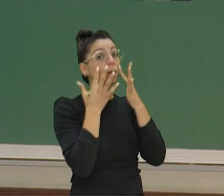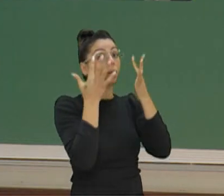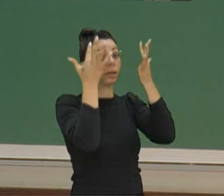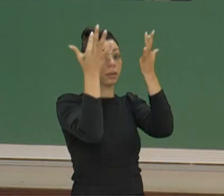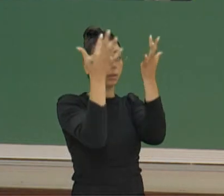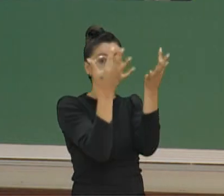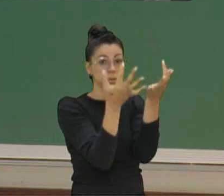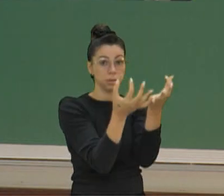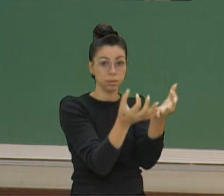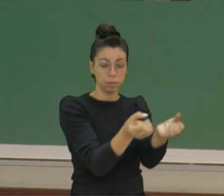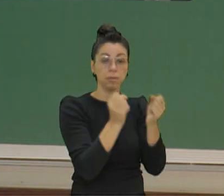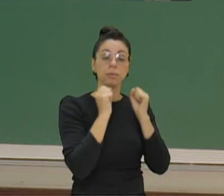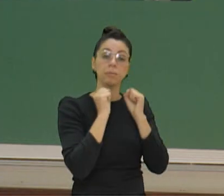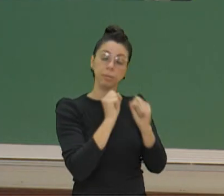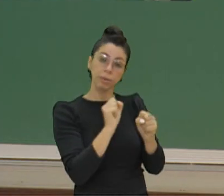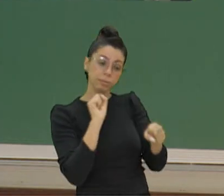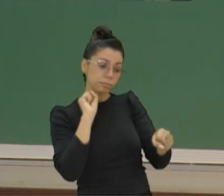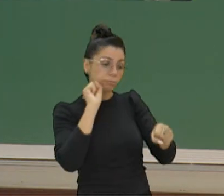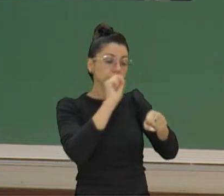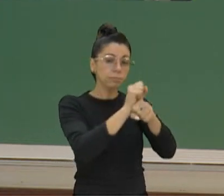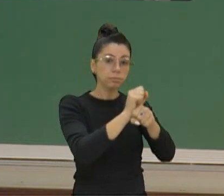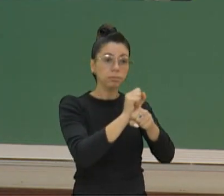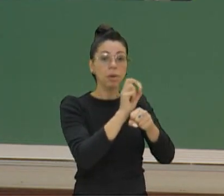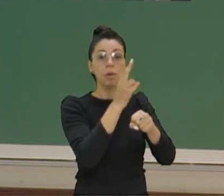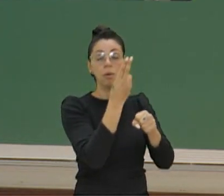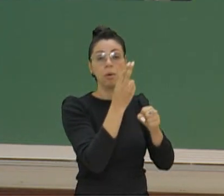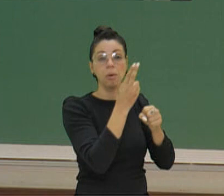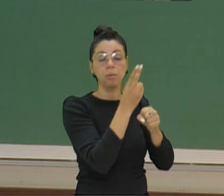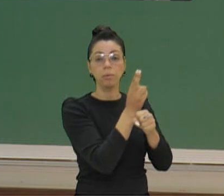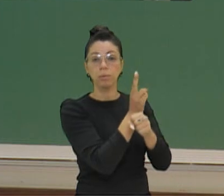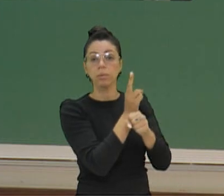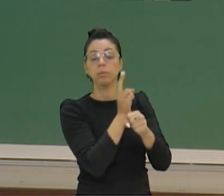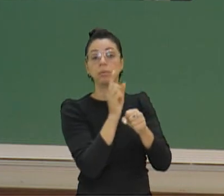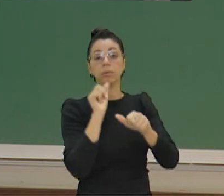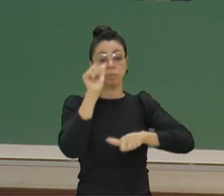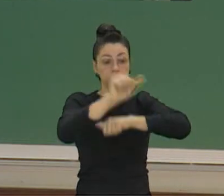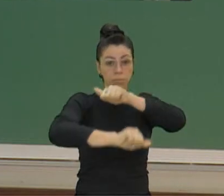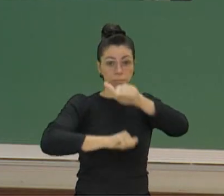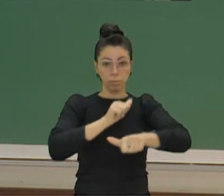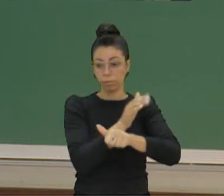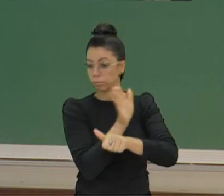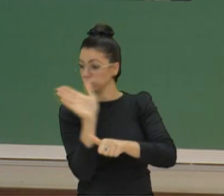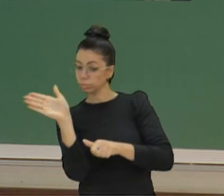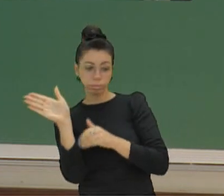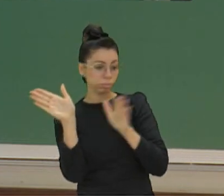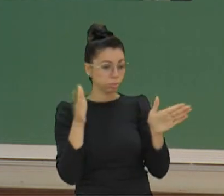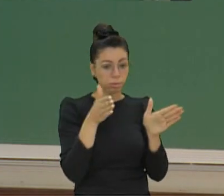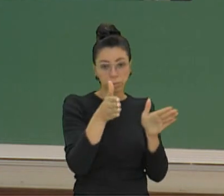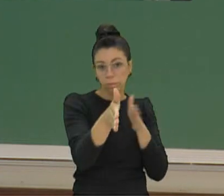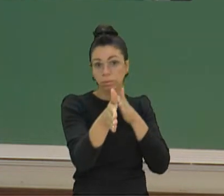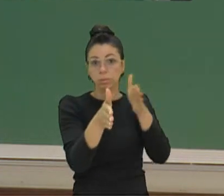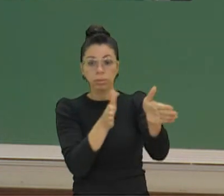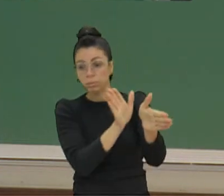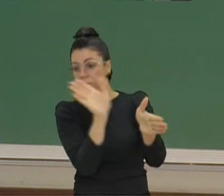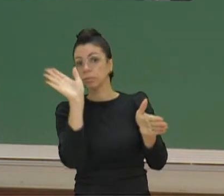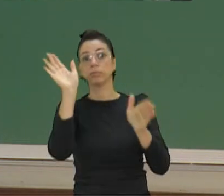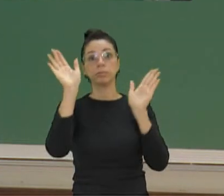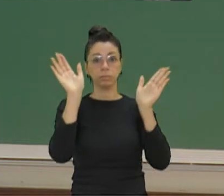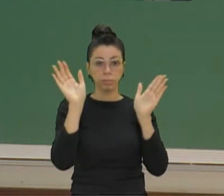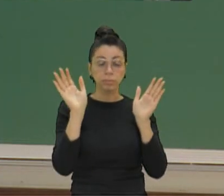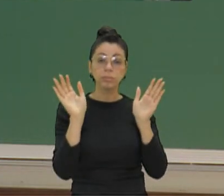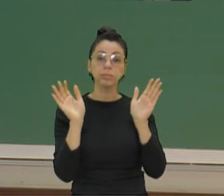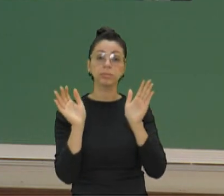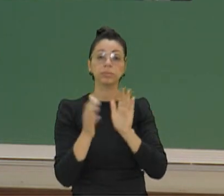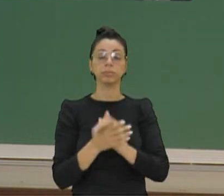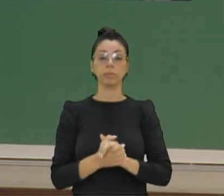atenção, onde ela tem que parar, porque ou muda de direção, ou era para a esquerda e agora vai para a direita e assim